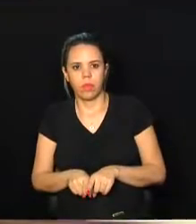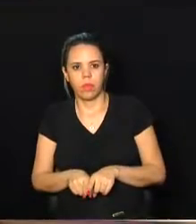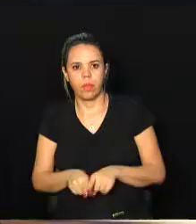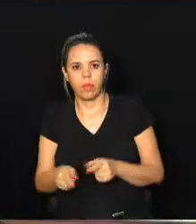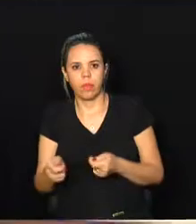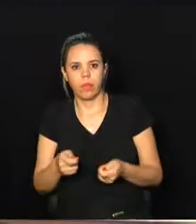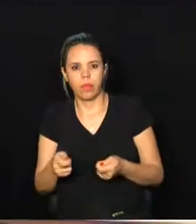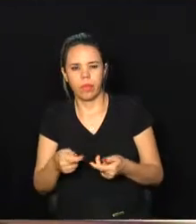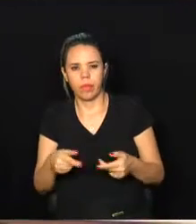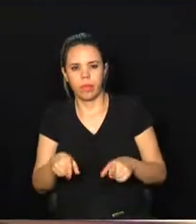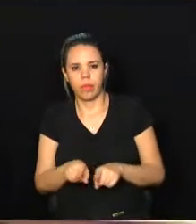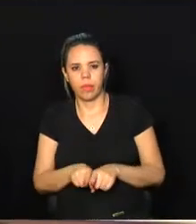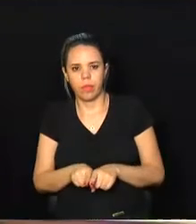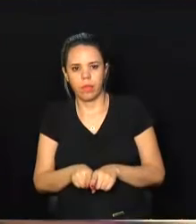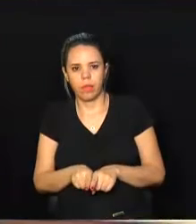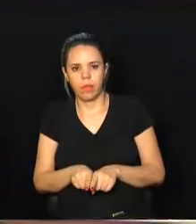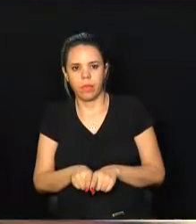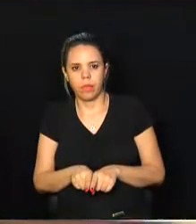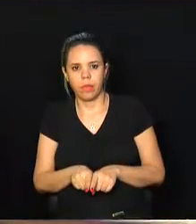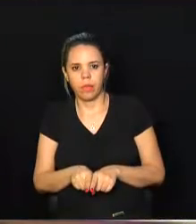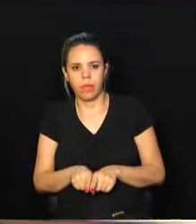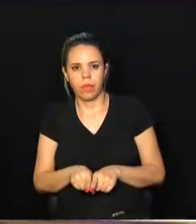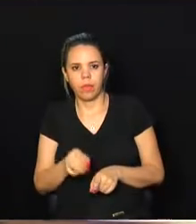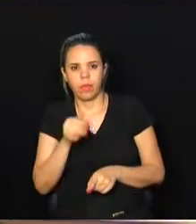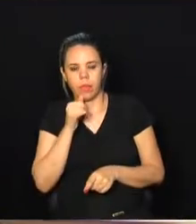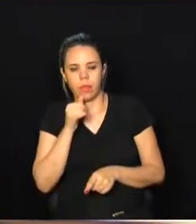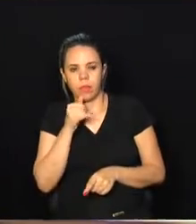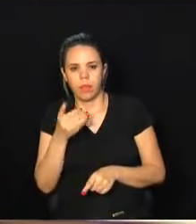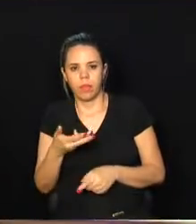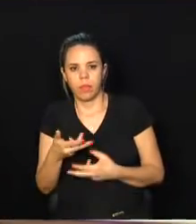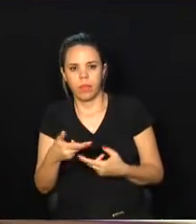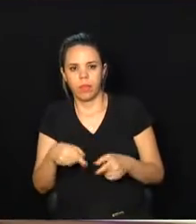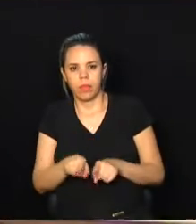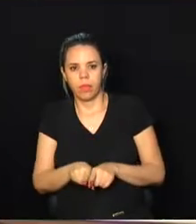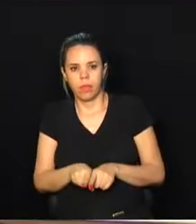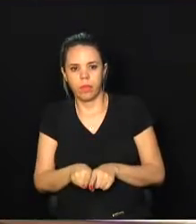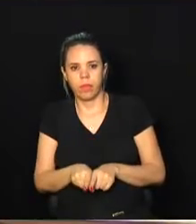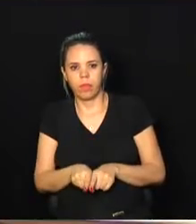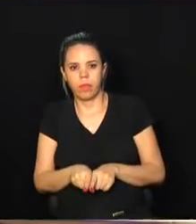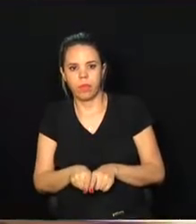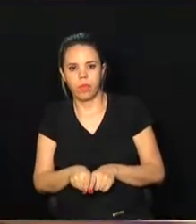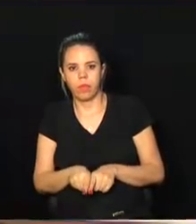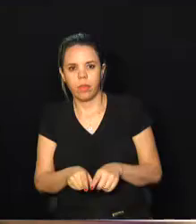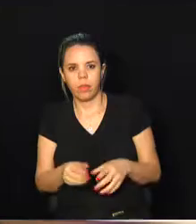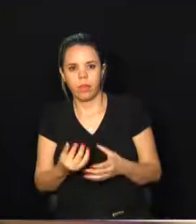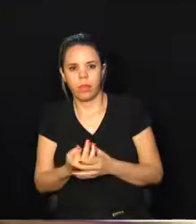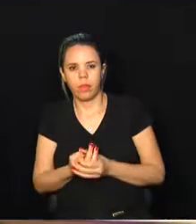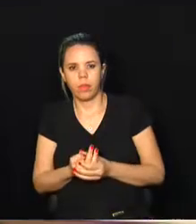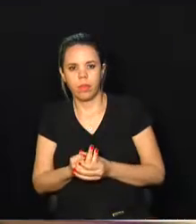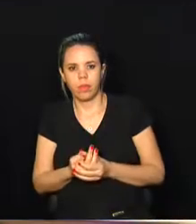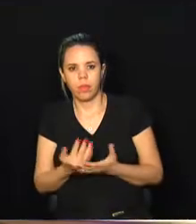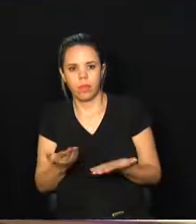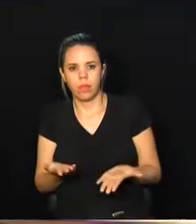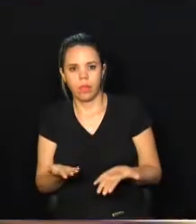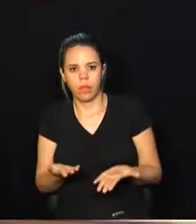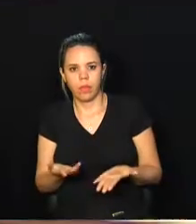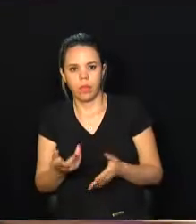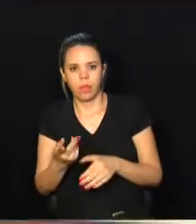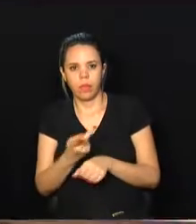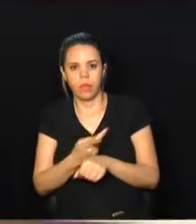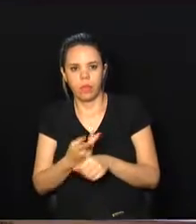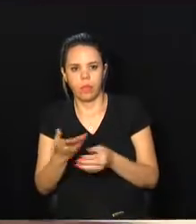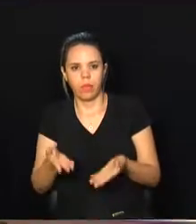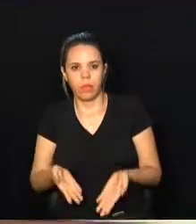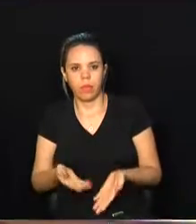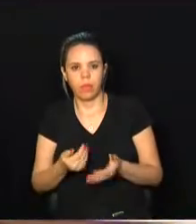reprimida de processo e de agilização, de agilidade de processo. Então, é isso que a gente está buscando aqui.